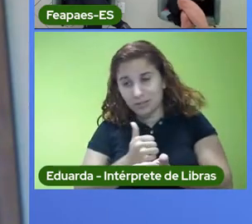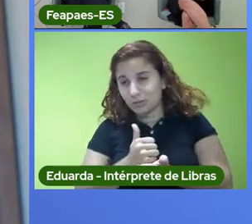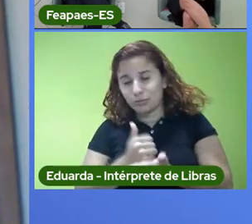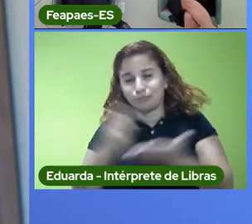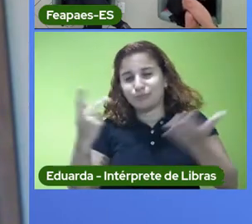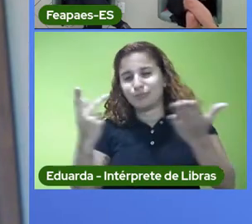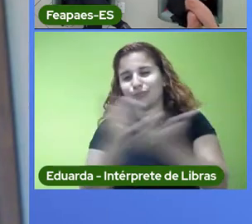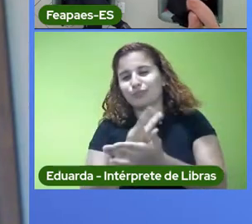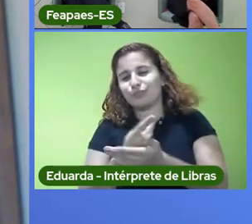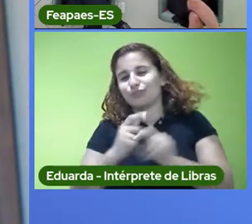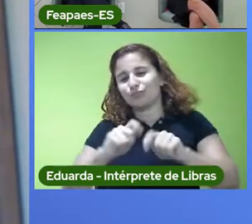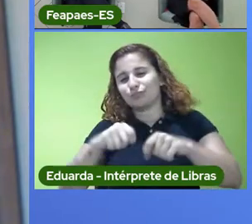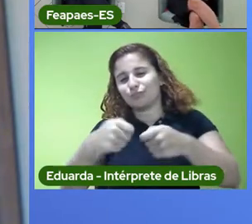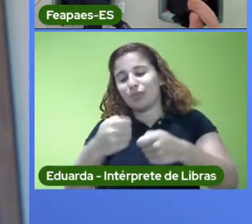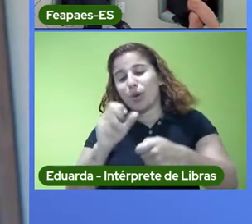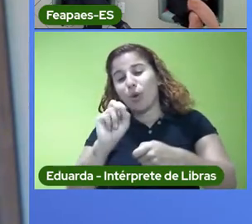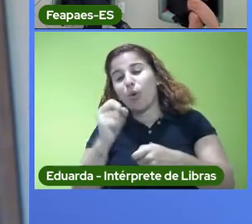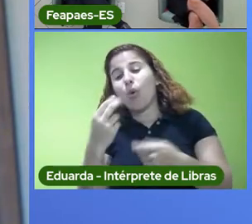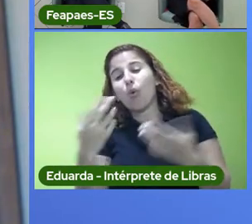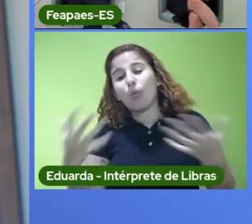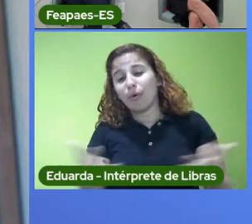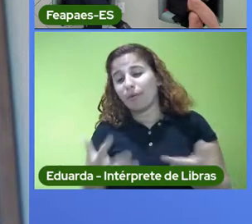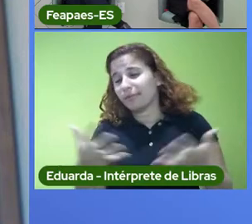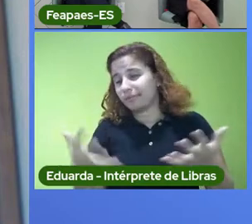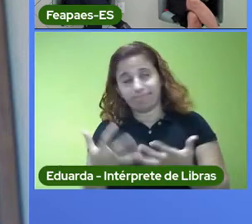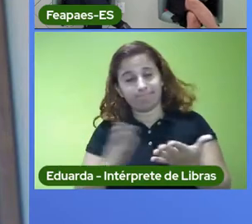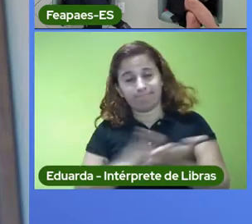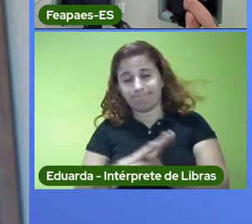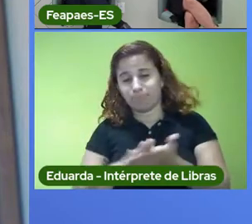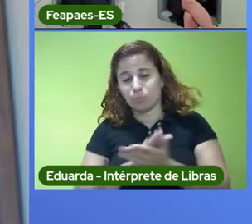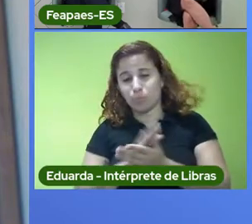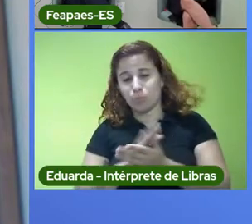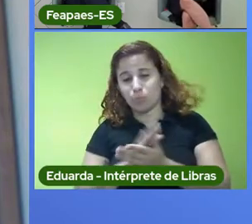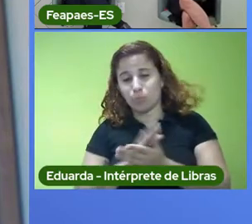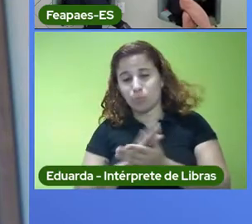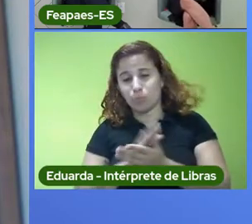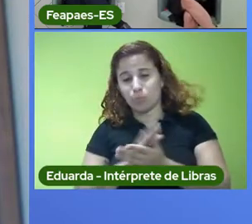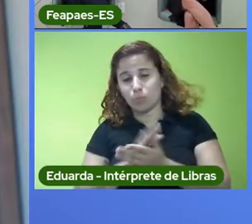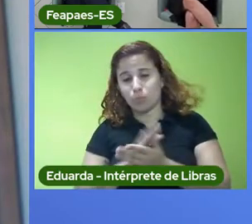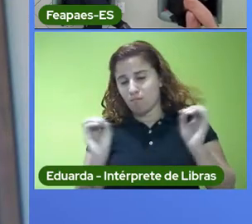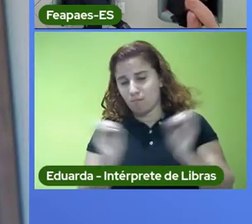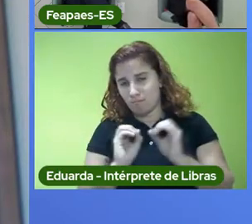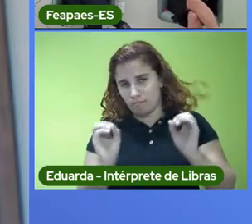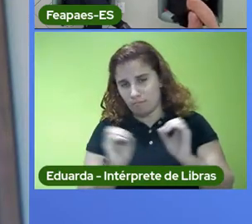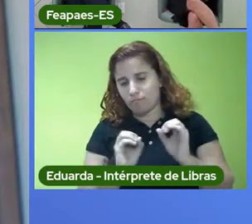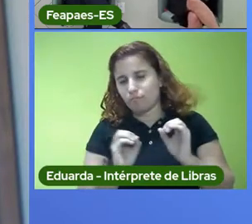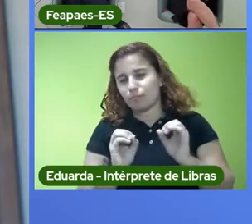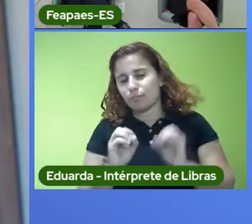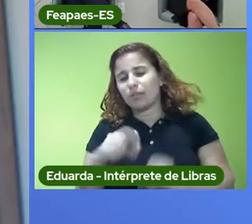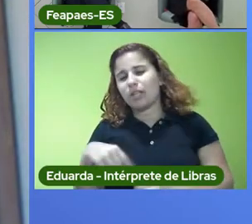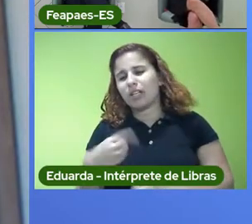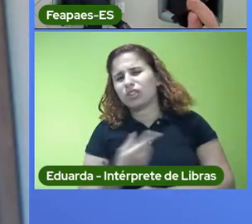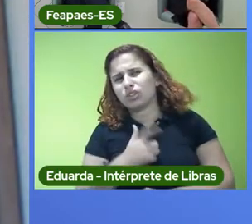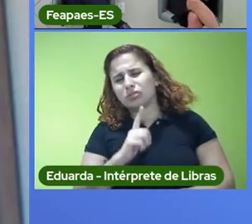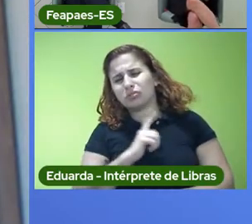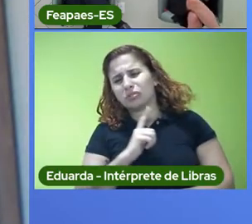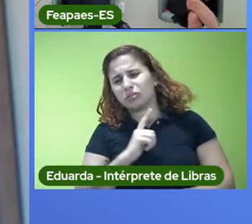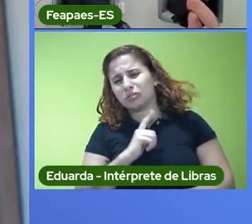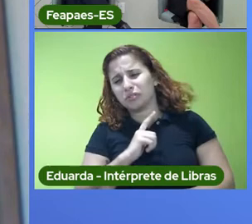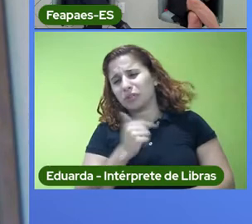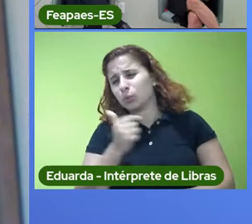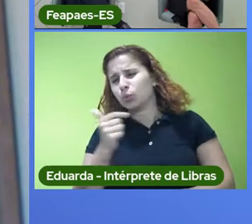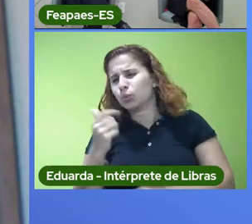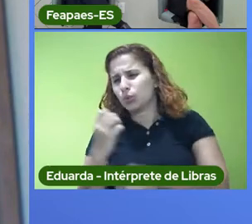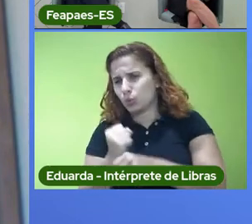ou incentivado, né? Então, nós estamos aí ainda com, como eu disse, eu não tenho esses números corretamente, então a